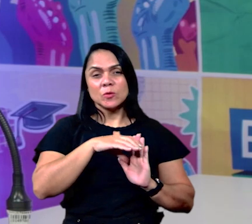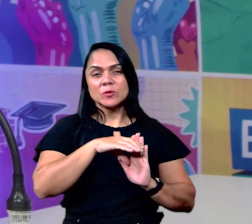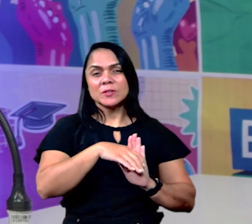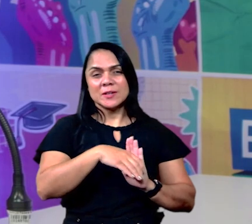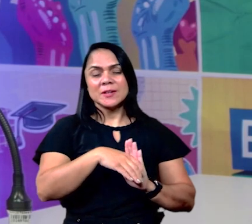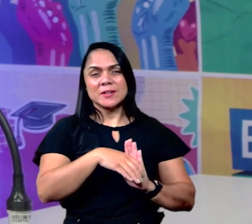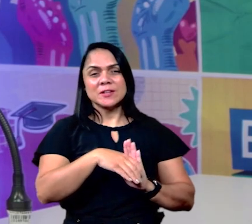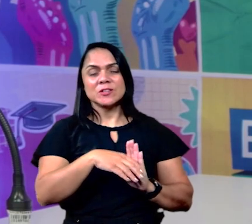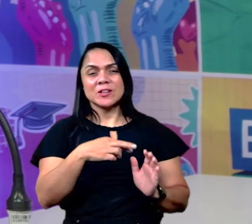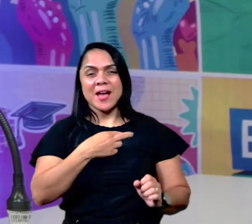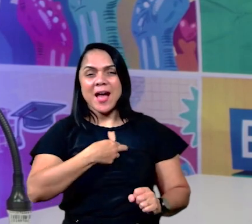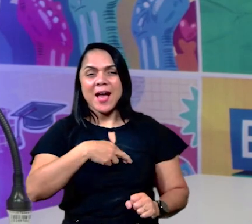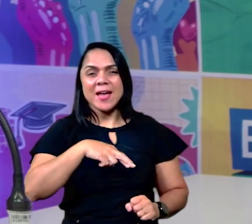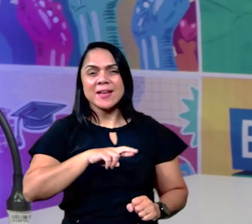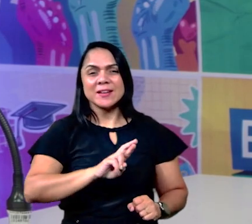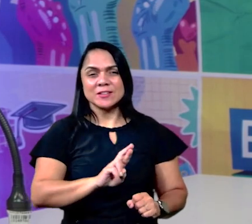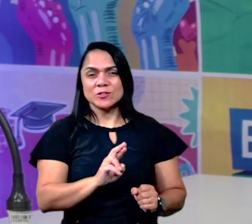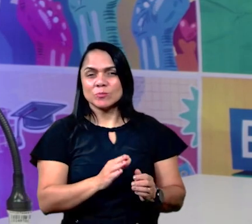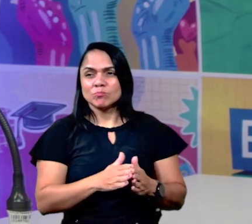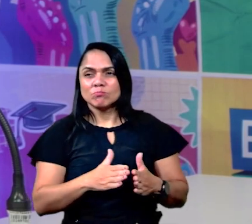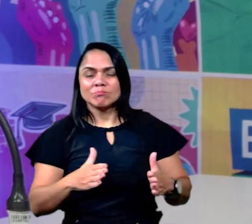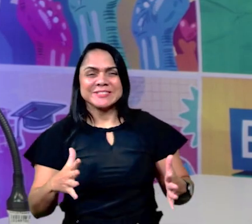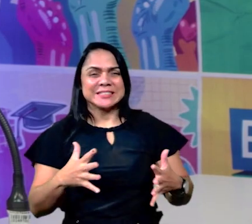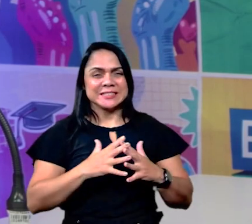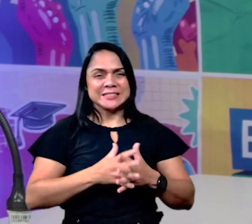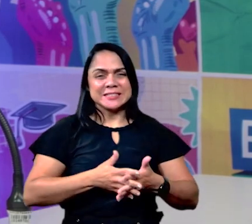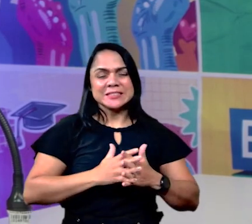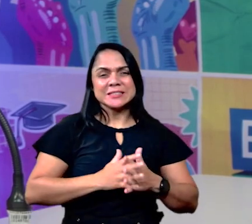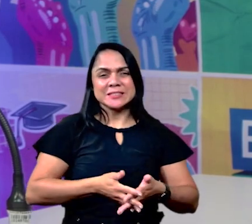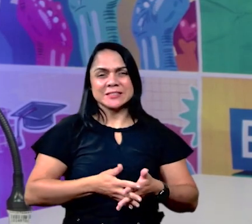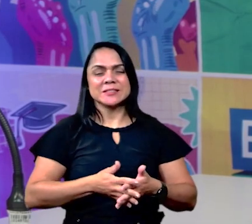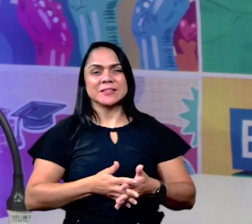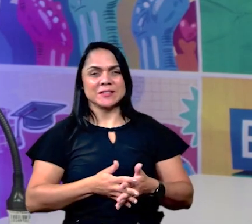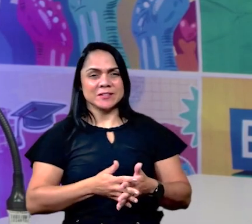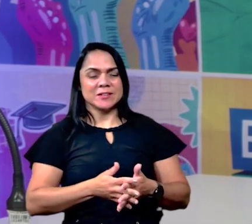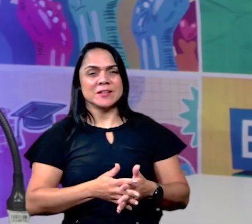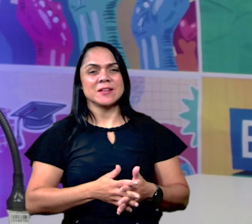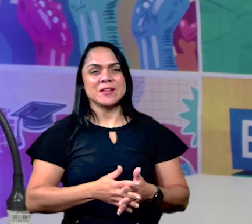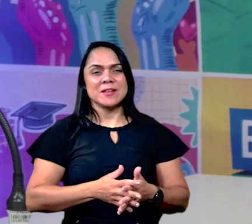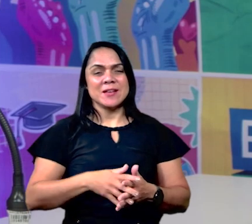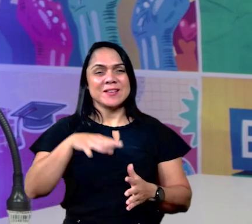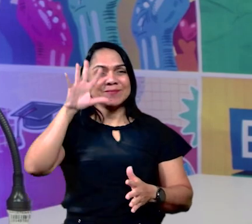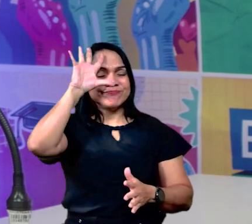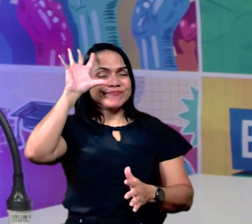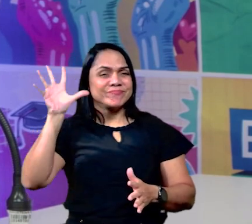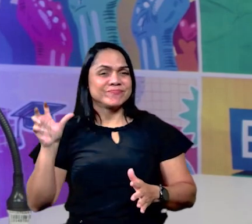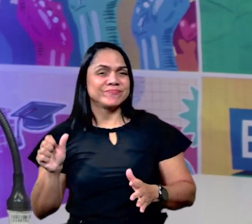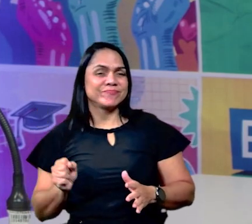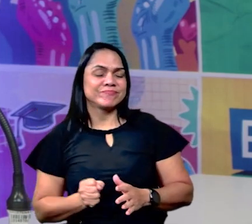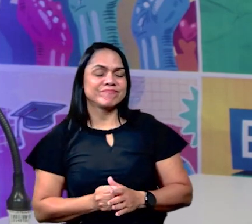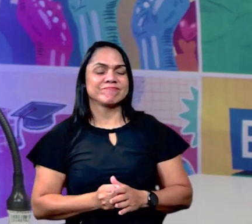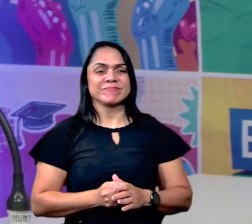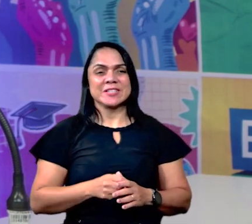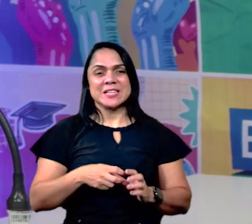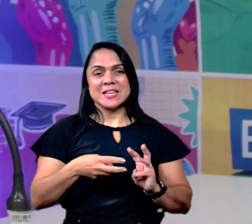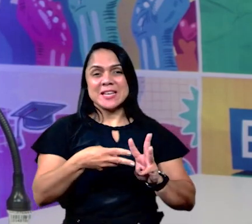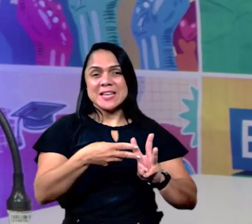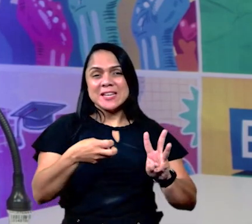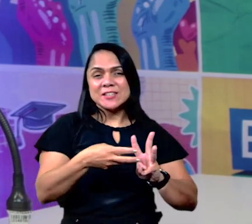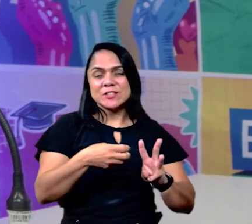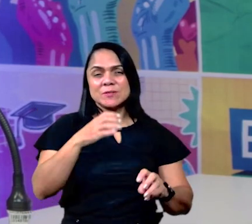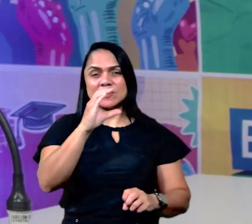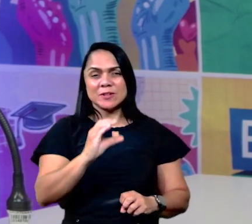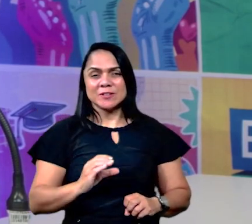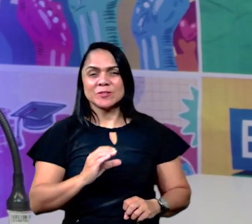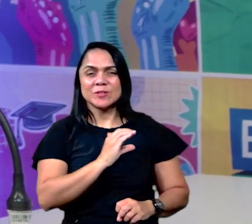essa questão religiosa no Brasil é bem complexo, né, desde religiões de matriz africana, indígena, até o catolicismo